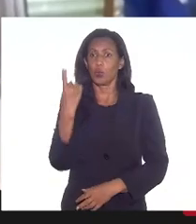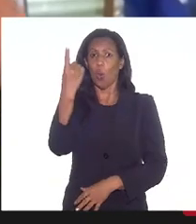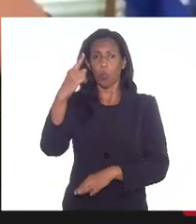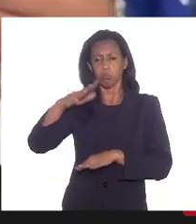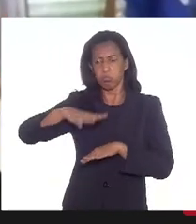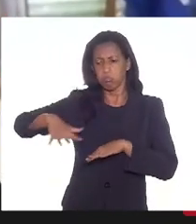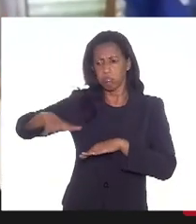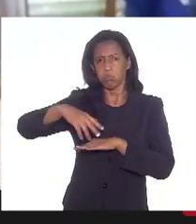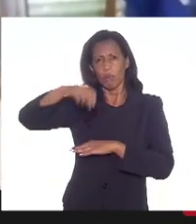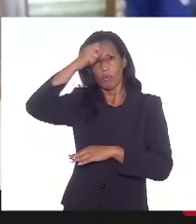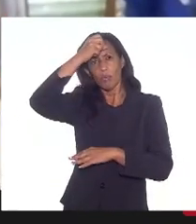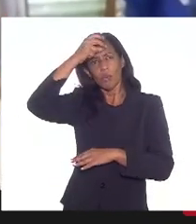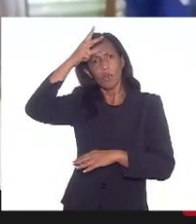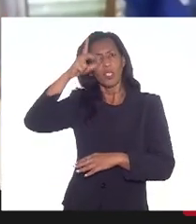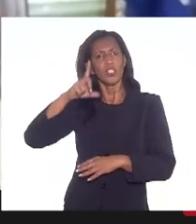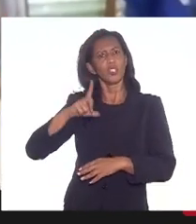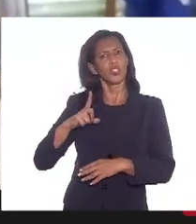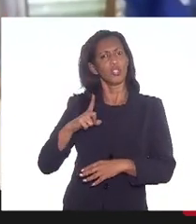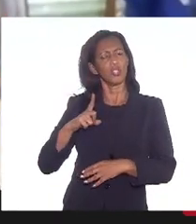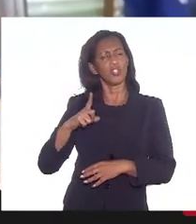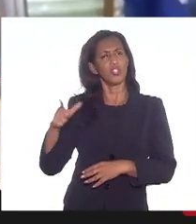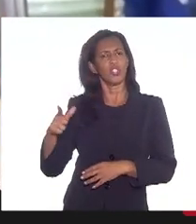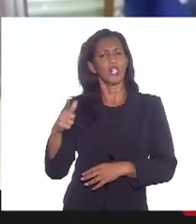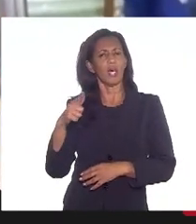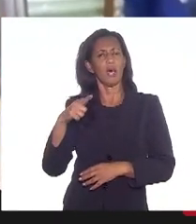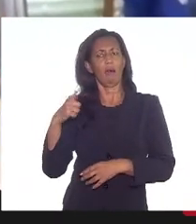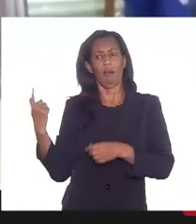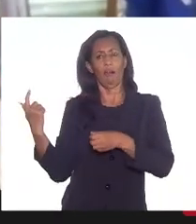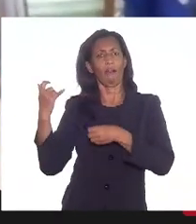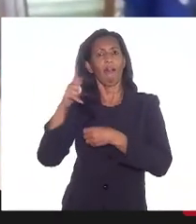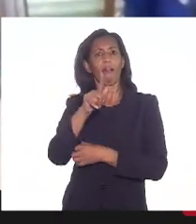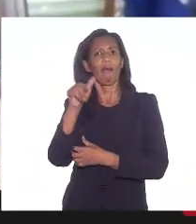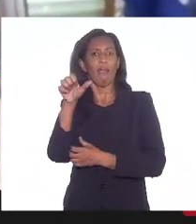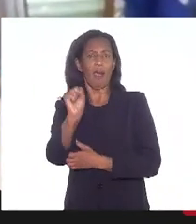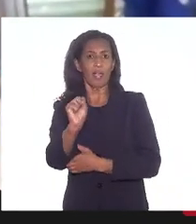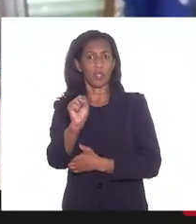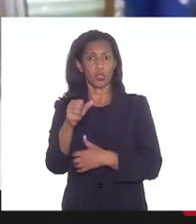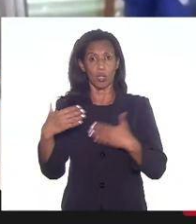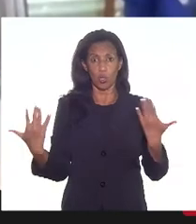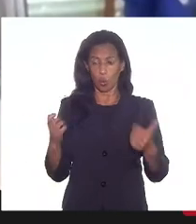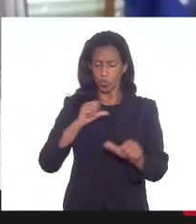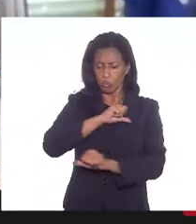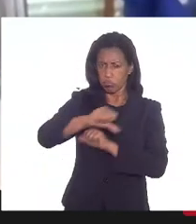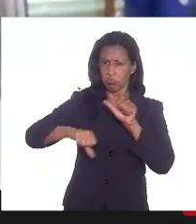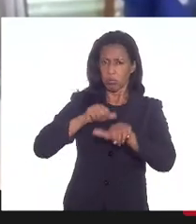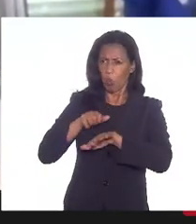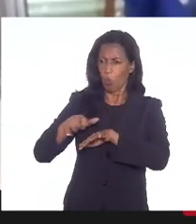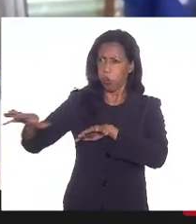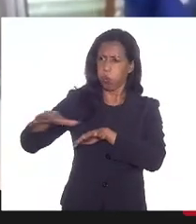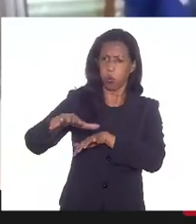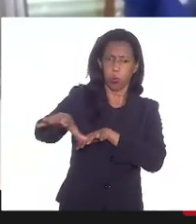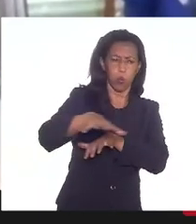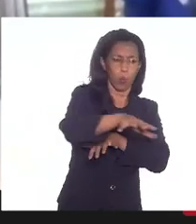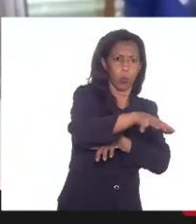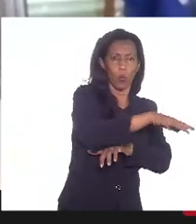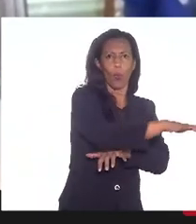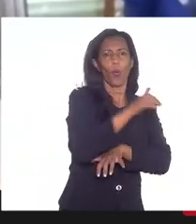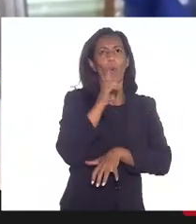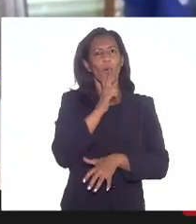levou na paulada o gás no interior, inicialmente a concessionária reagiu. Então, eu não acredito